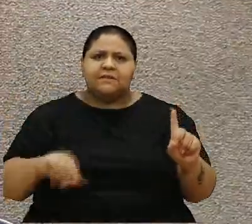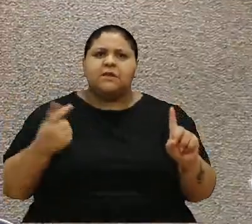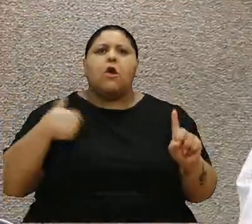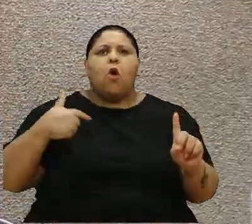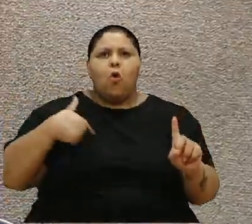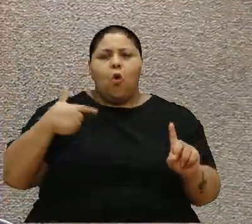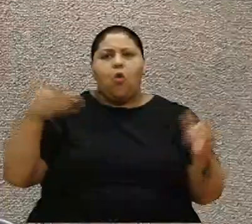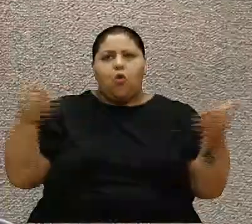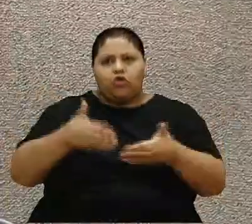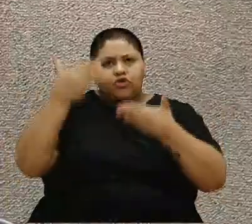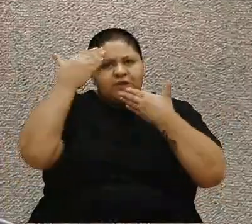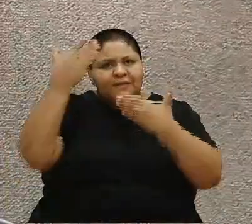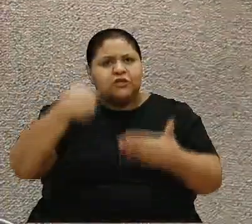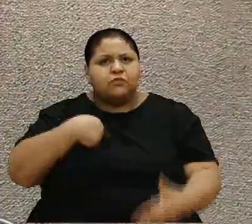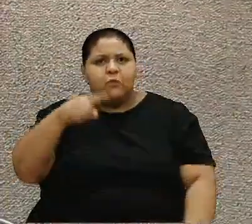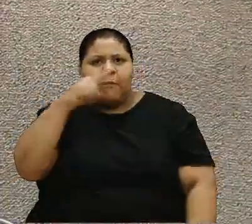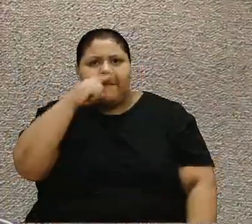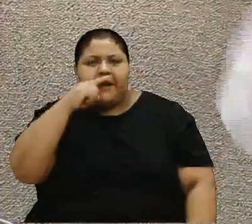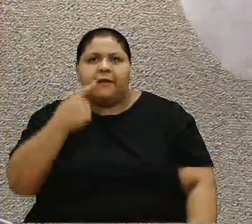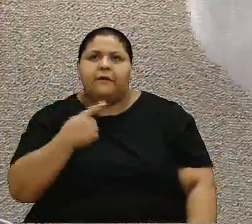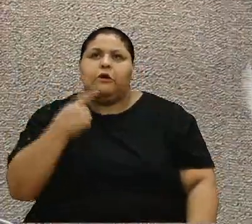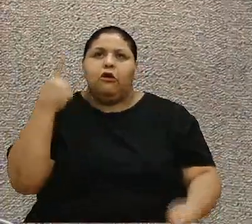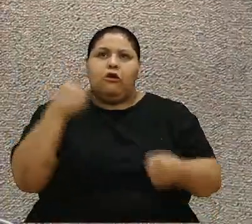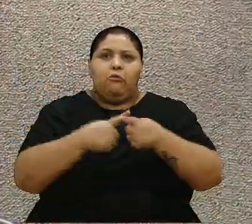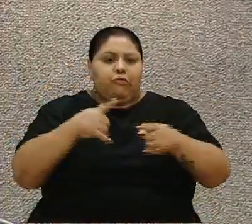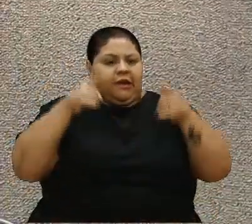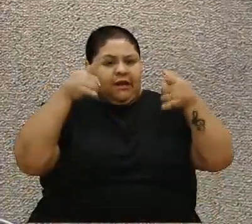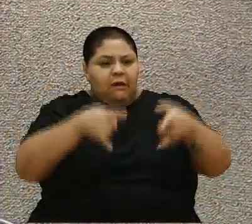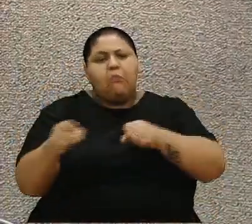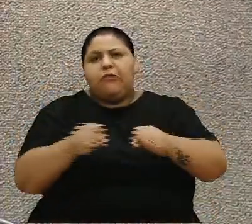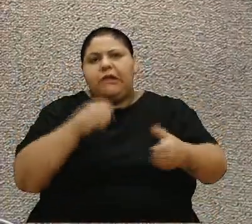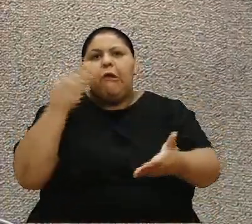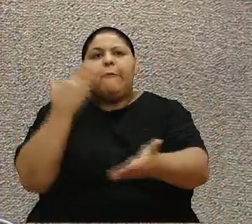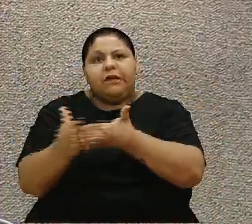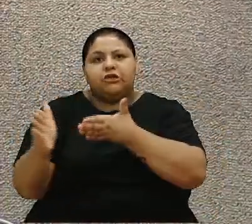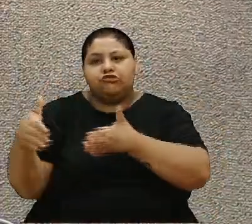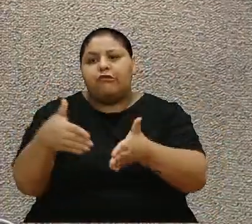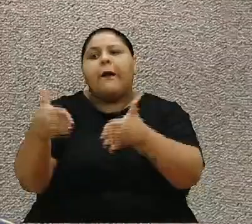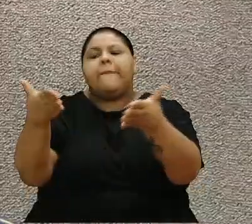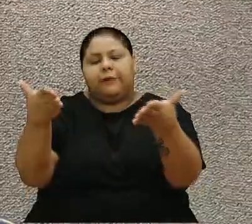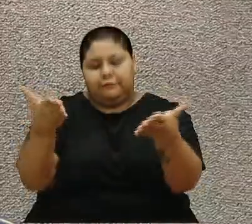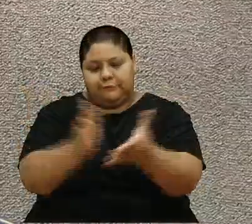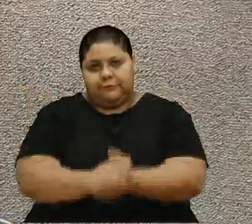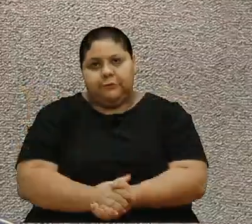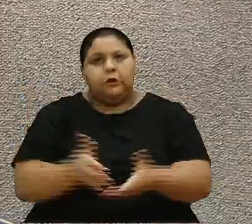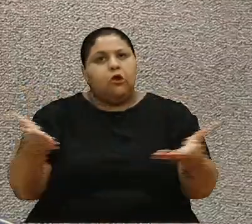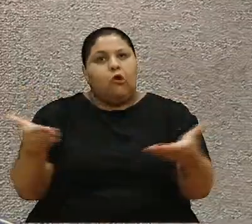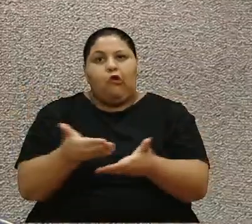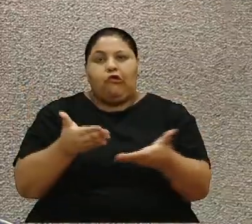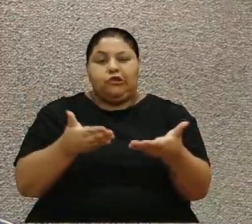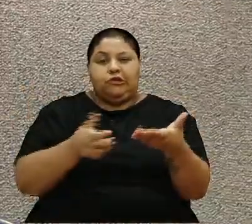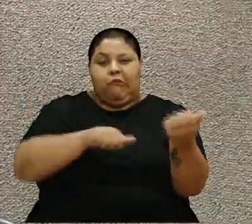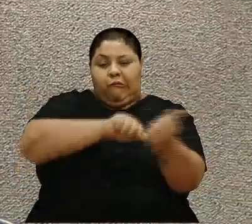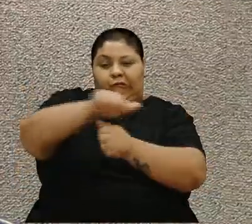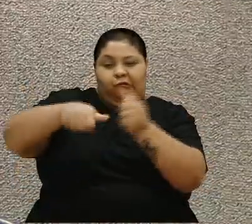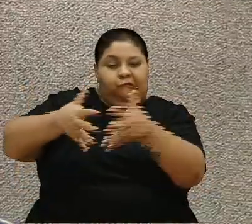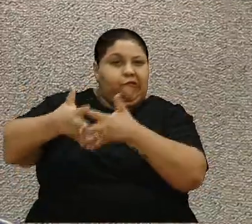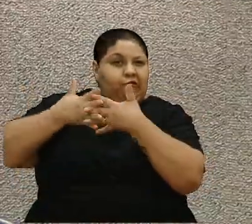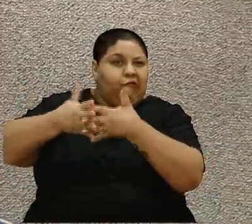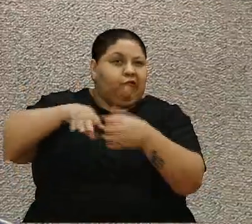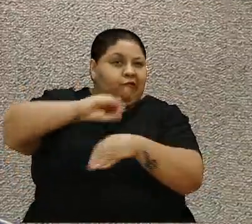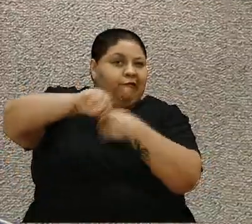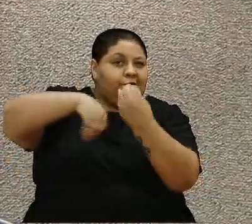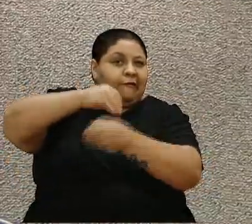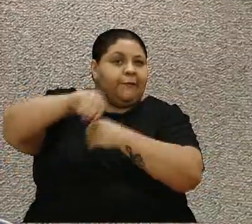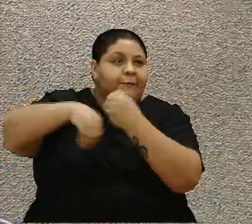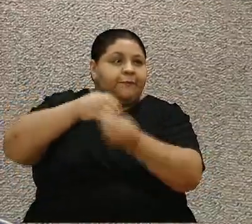pai, porque eu sou quem eu sou graças àquilo. Porque senão eu podia estar perdido hoje. Então hoje está tudo virado do avesso. E eu acho